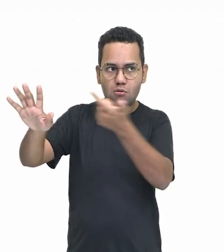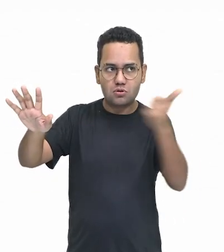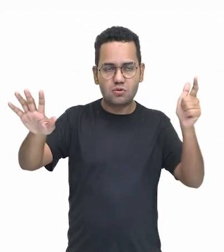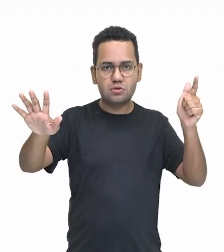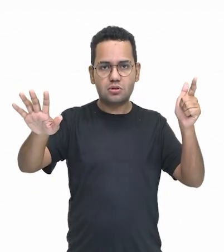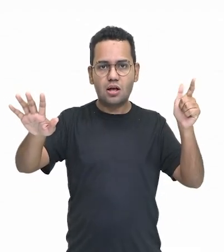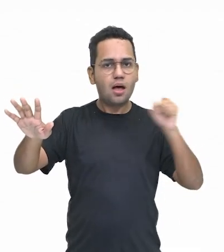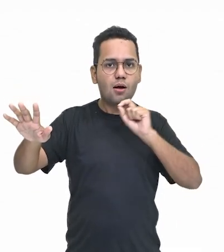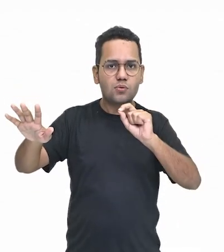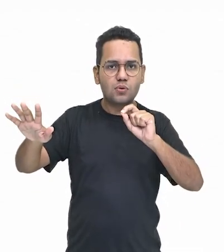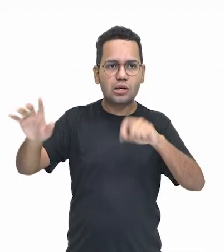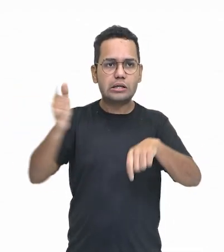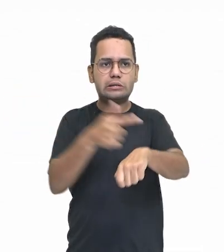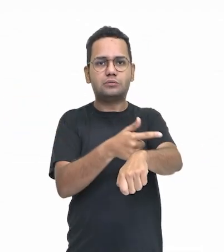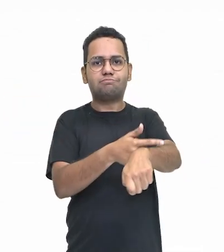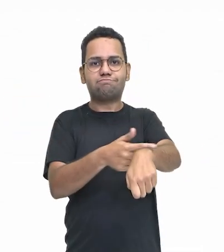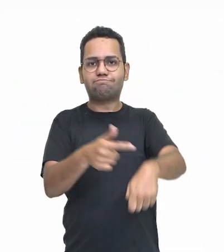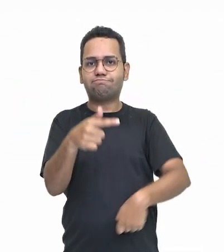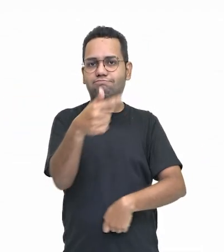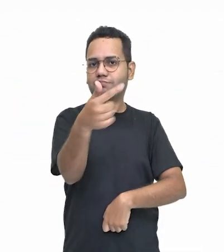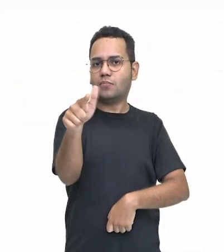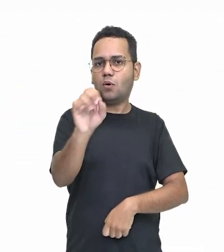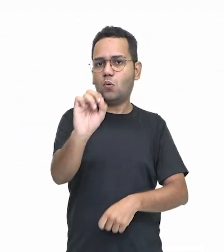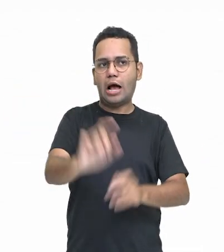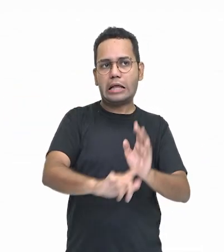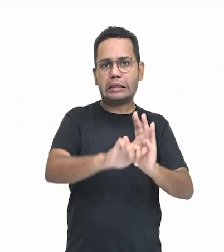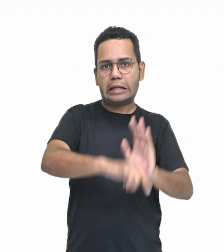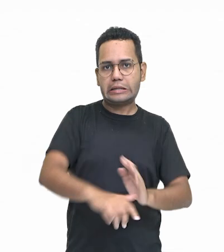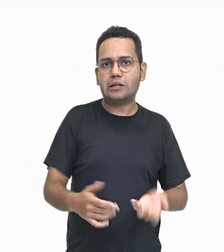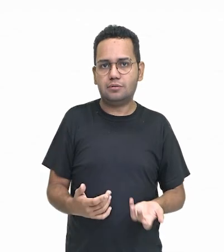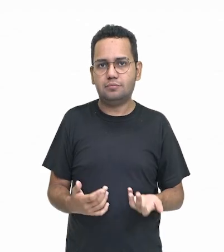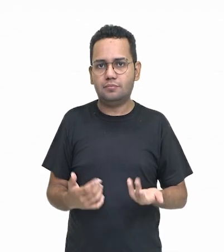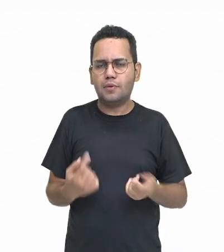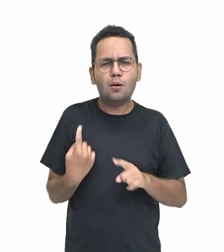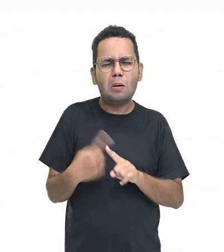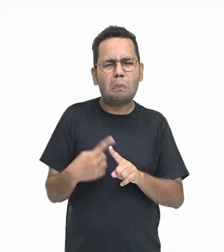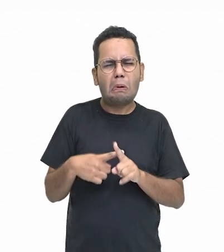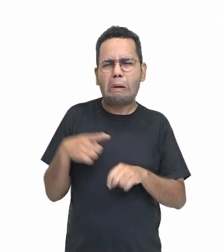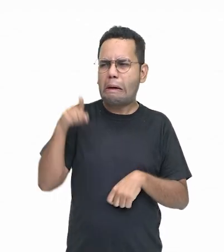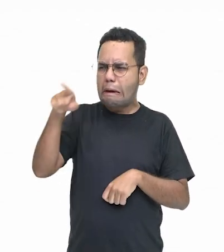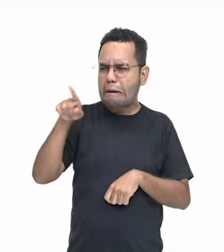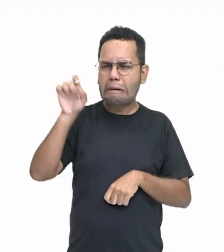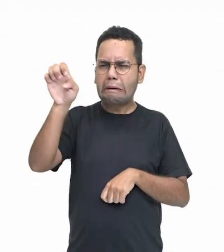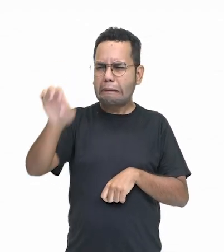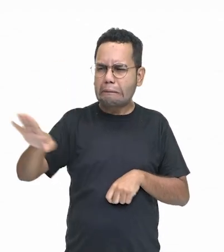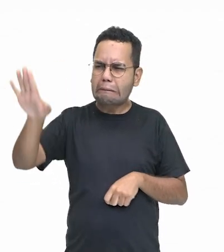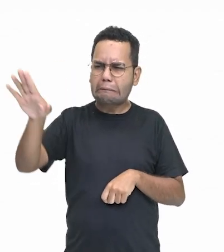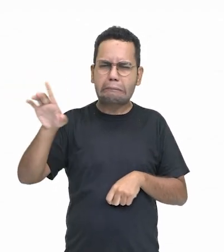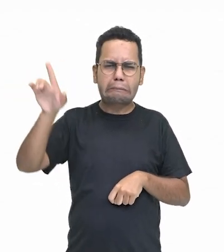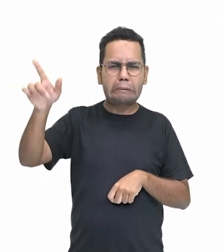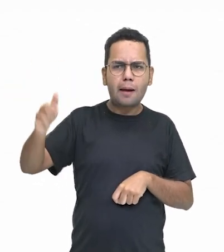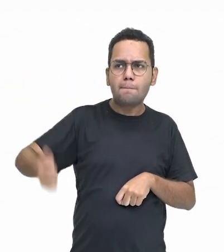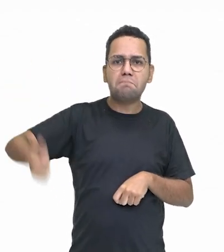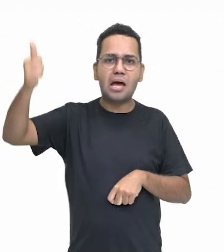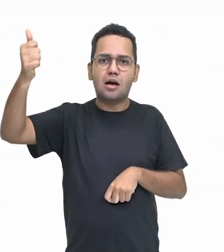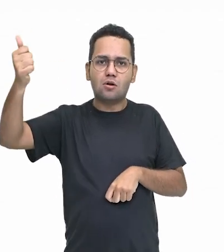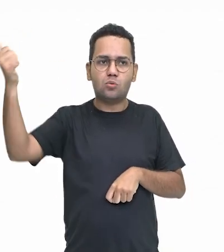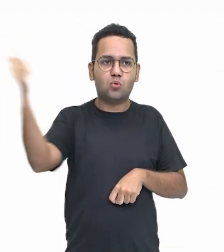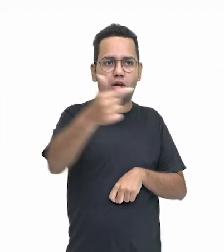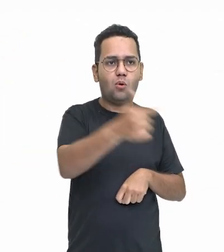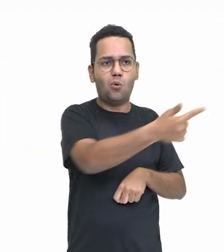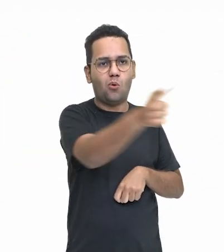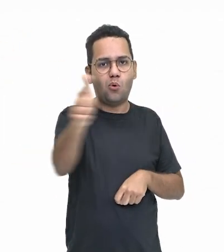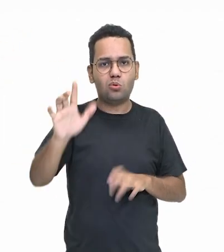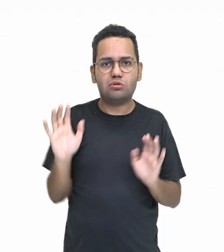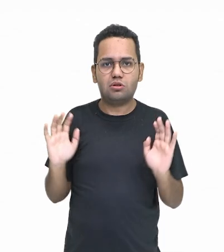atrasado. Com isso, os europeus visavam mostrar que a sua cultura e o seu desenvolvimento eram superiores